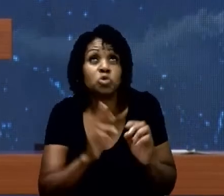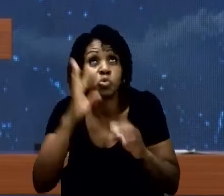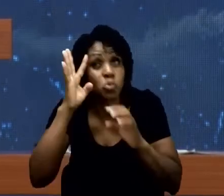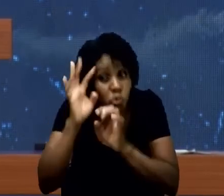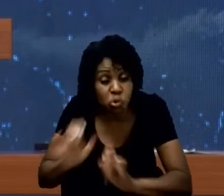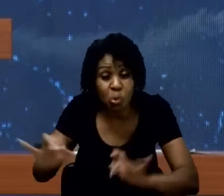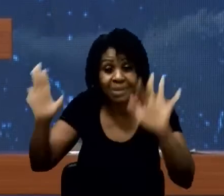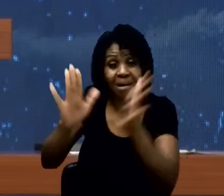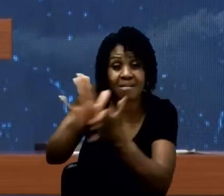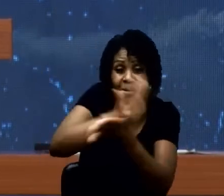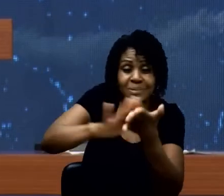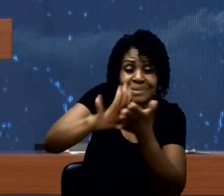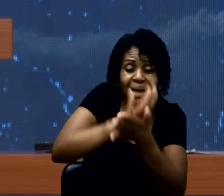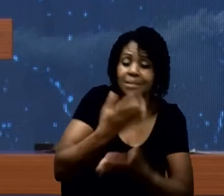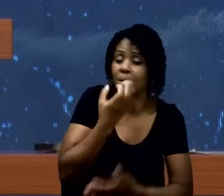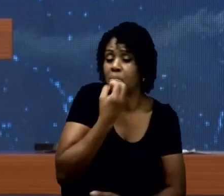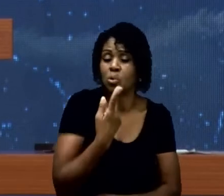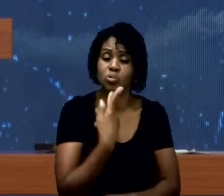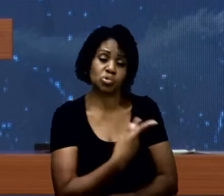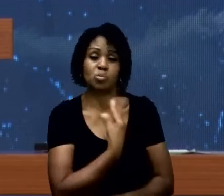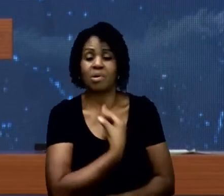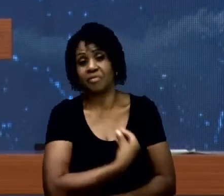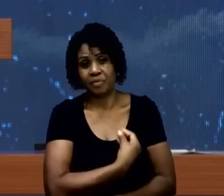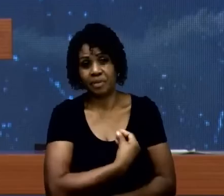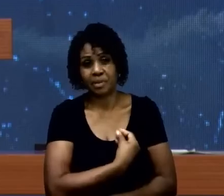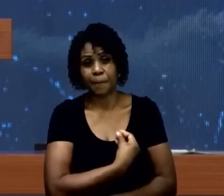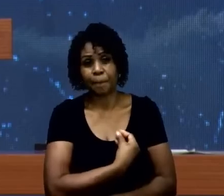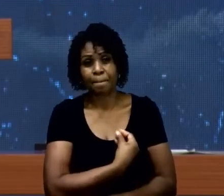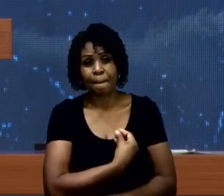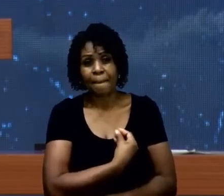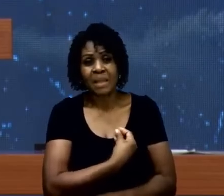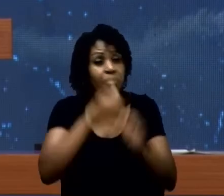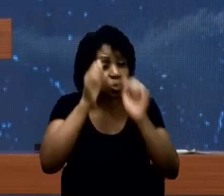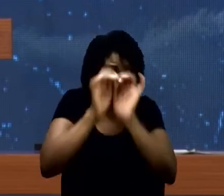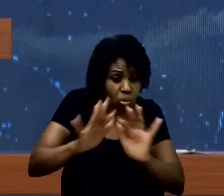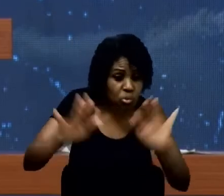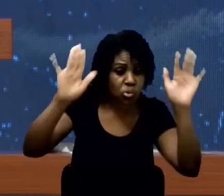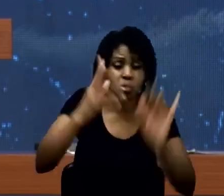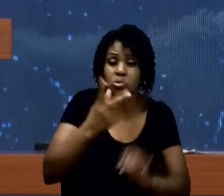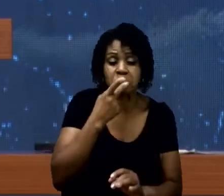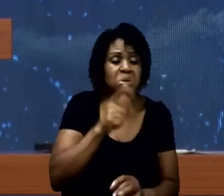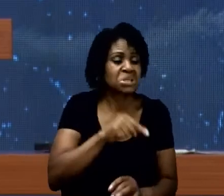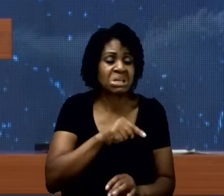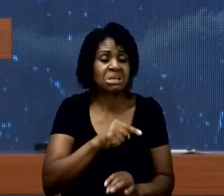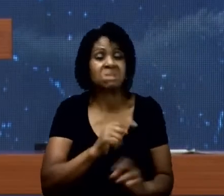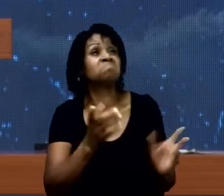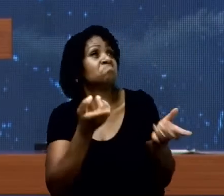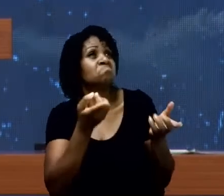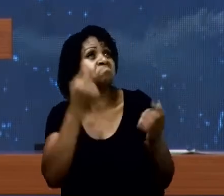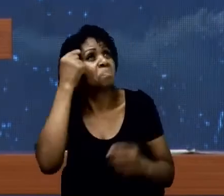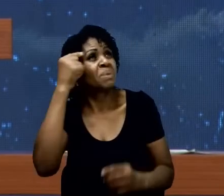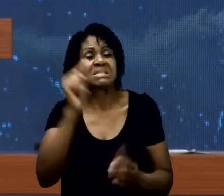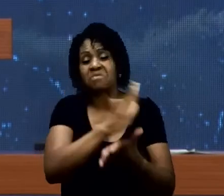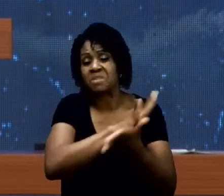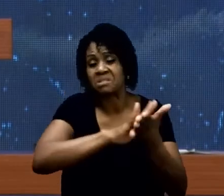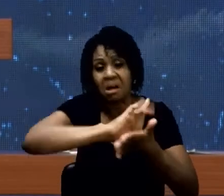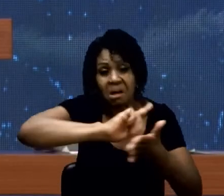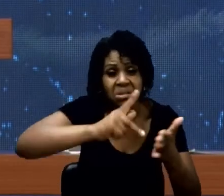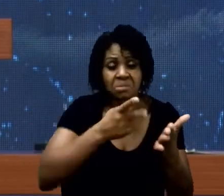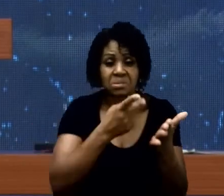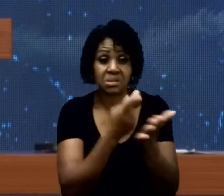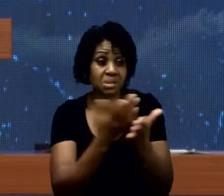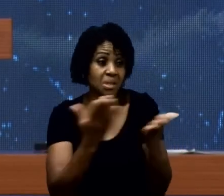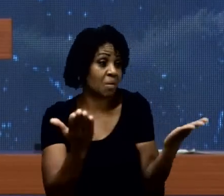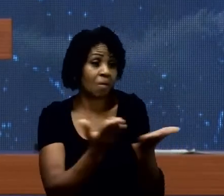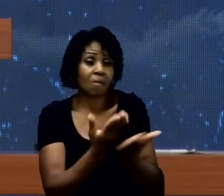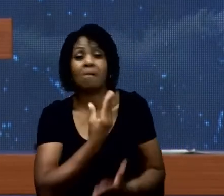sonhava com algo bom na sua vida. Não sonhava mesmo, nem nos seus melhores sonhos ele não sonhava. Bom, isso aconteceu e agora